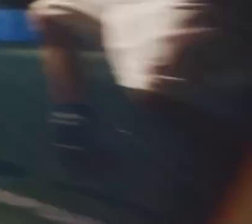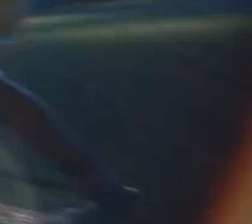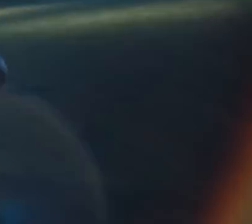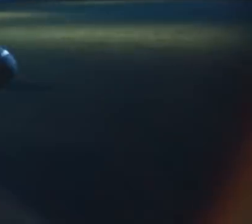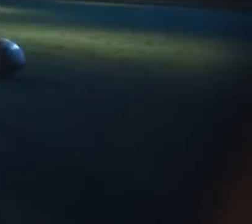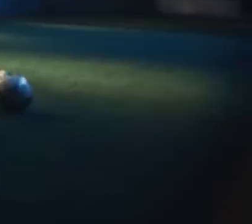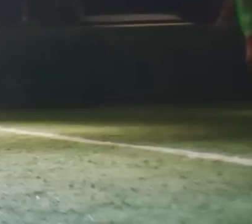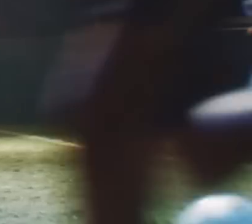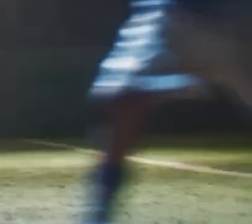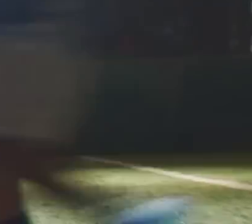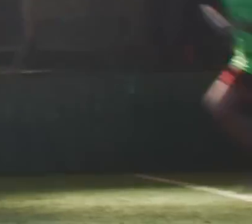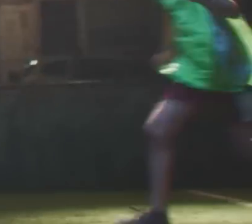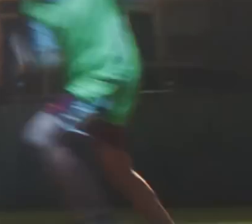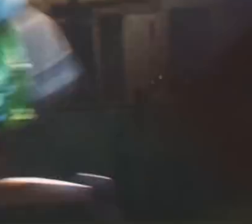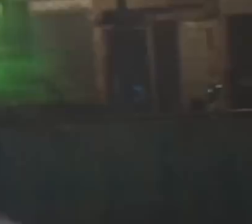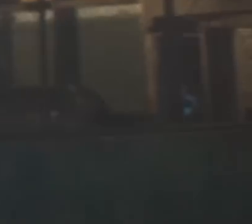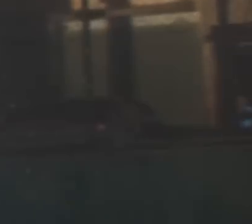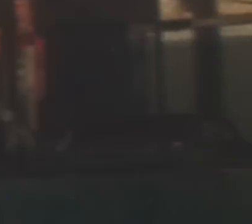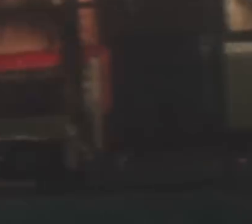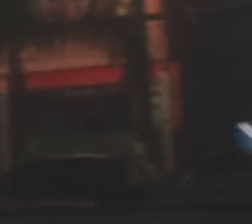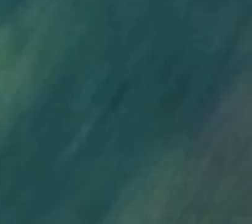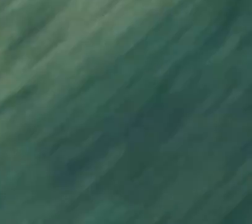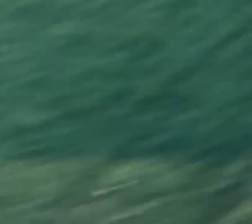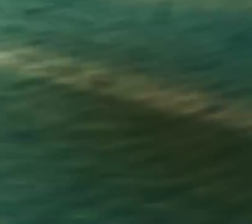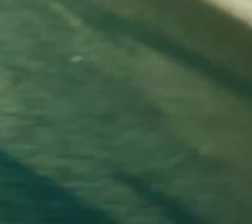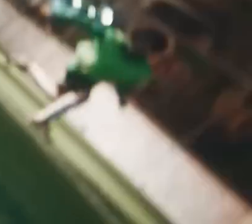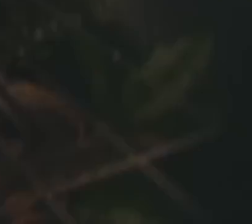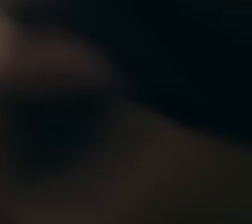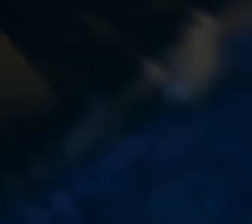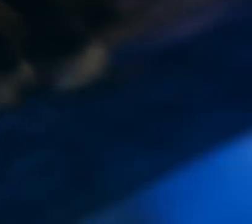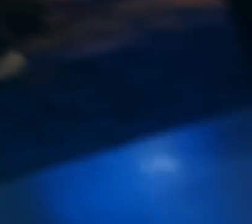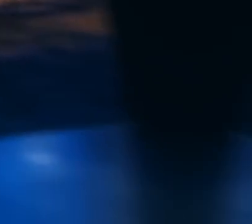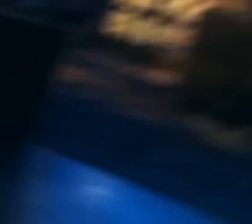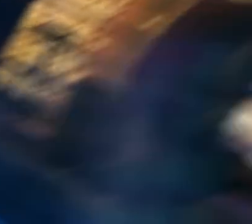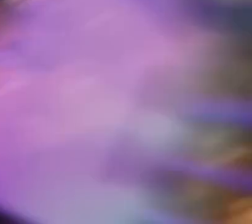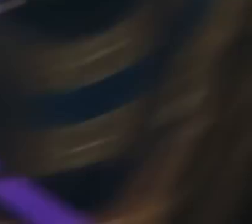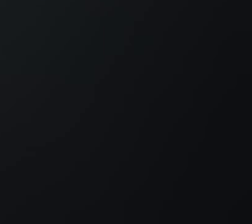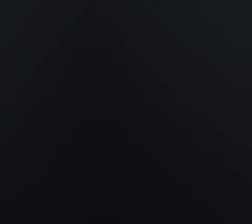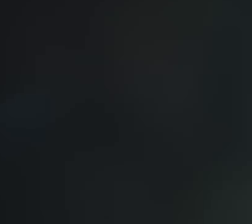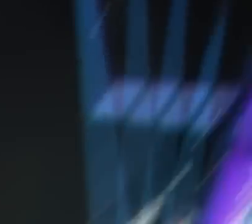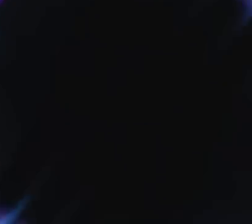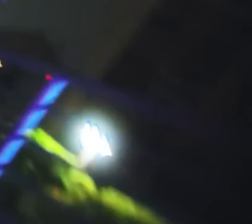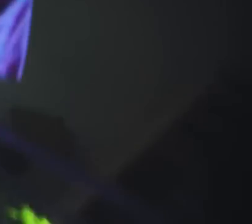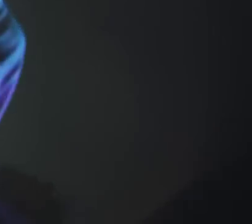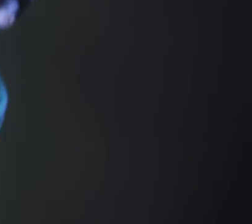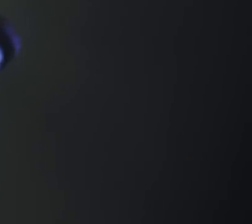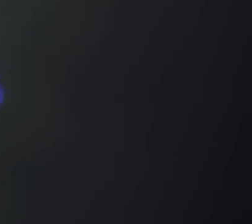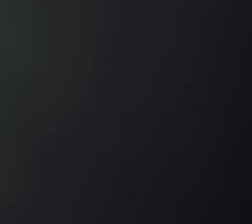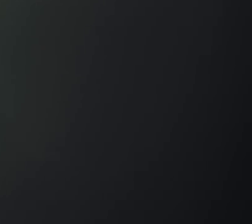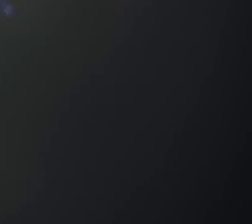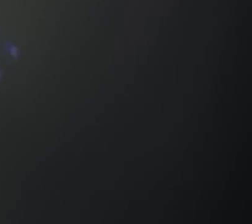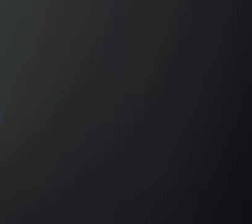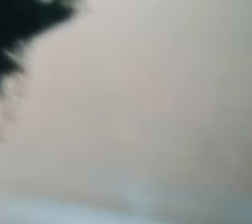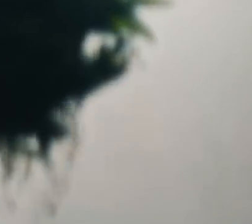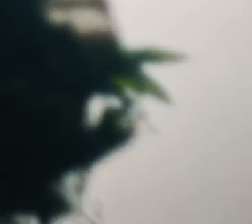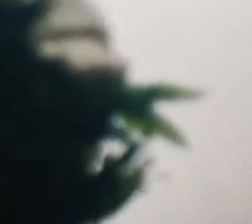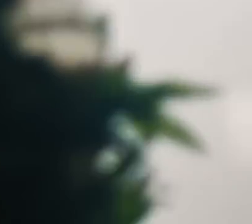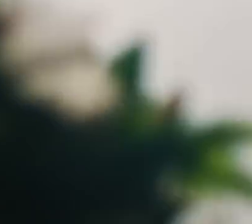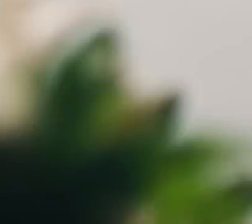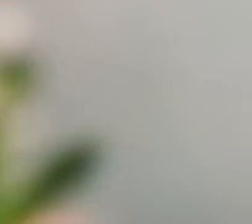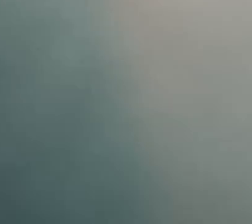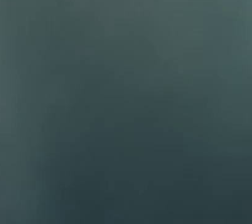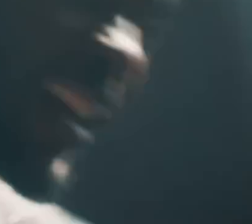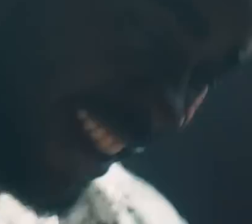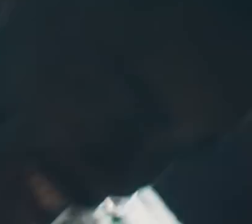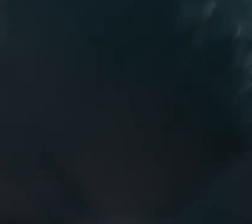essa energia é Nossa eu tenho você tem a gente